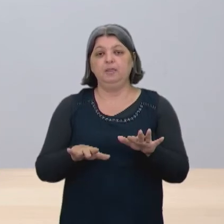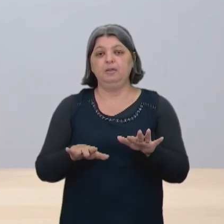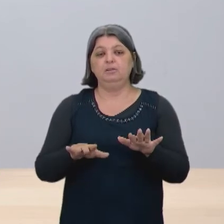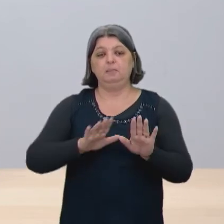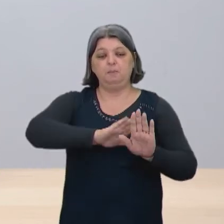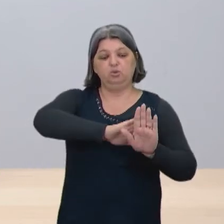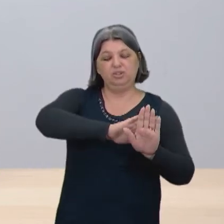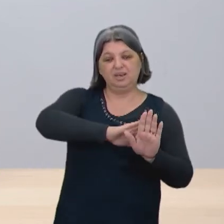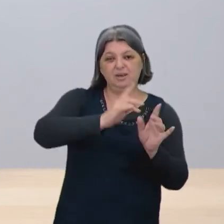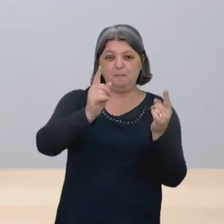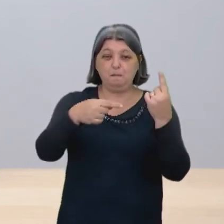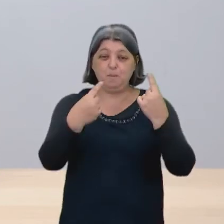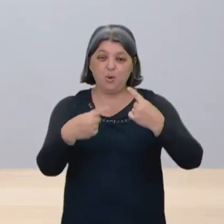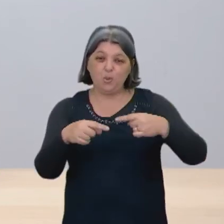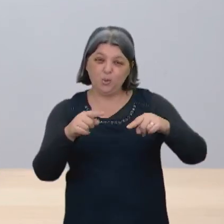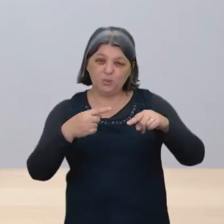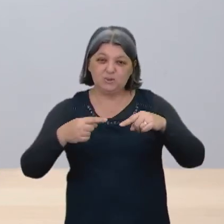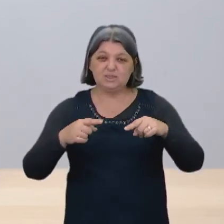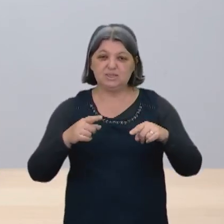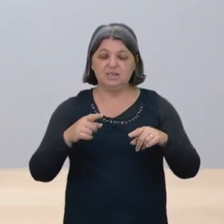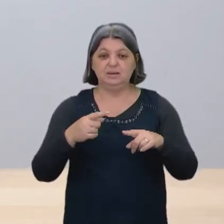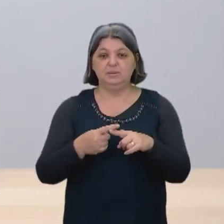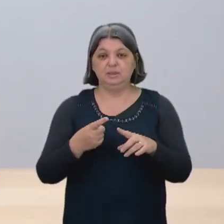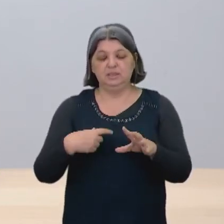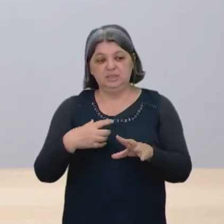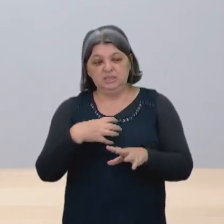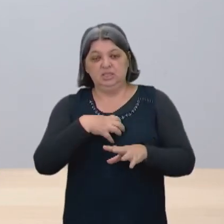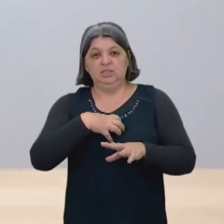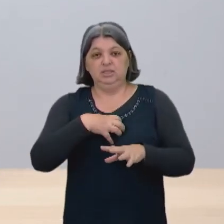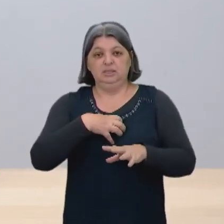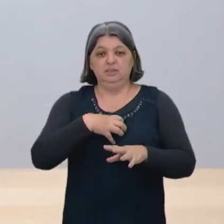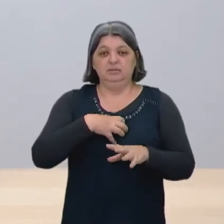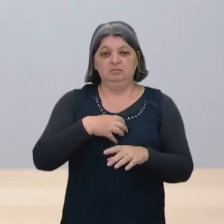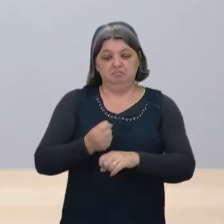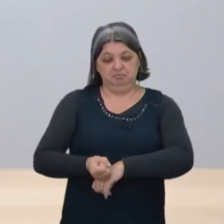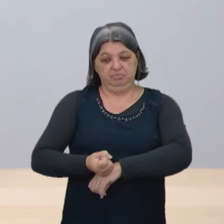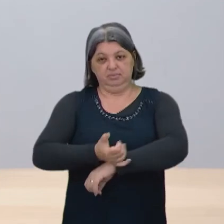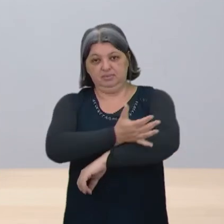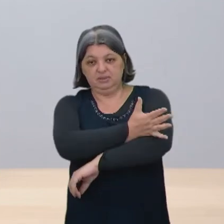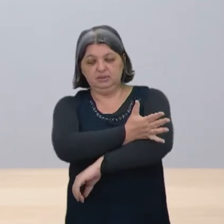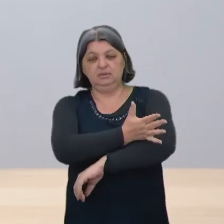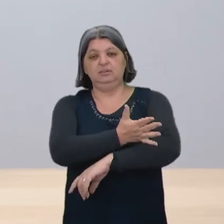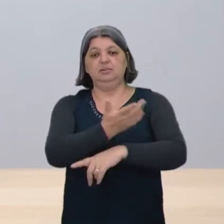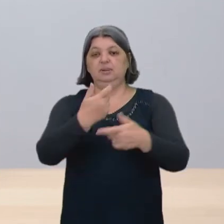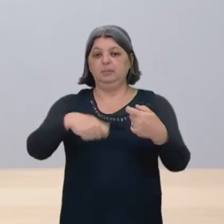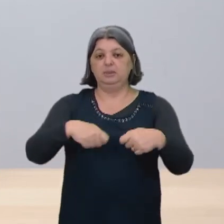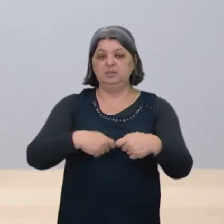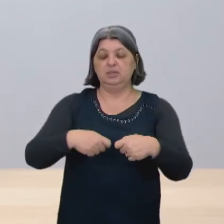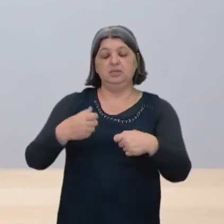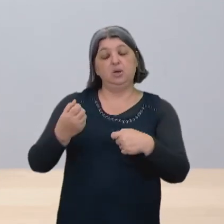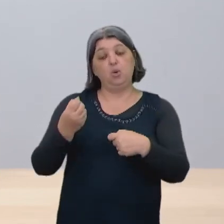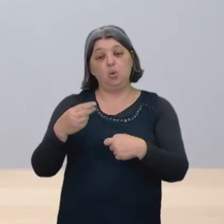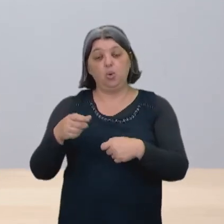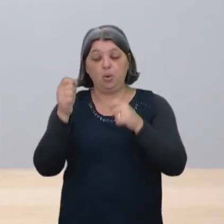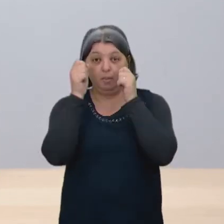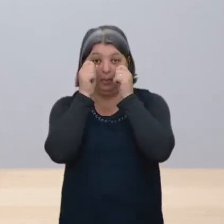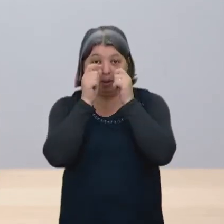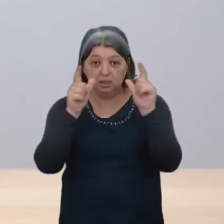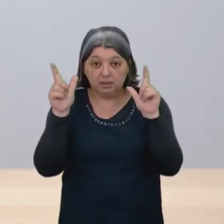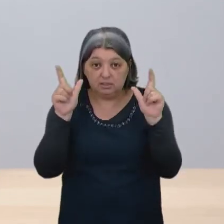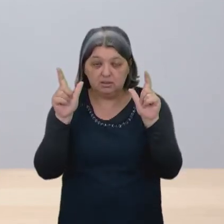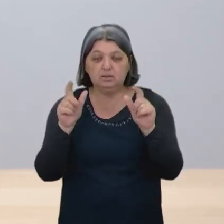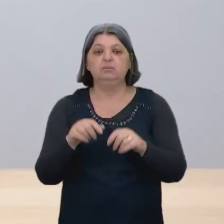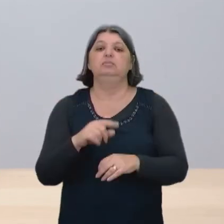alguma coisa, para poder deixar tudo mais, assim, trazer um pouco mais de emoção quando precisa, né, alerta e tal. Mas você vê como que é a